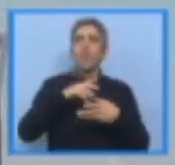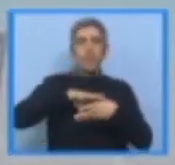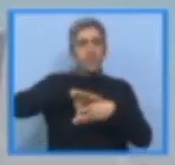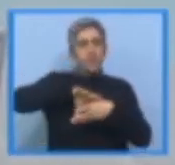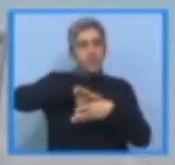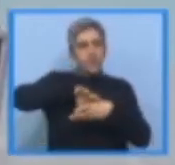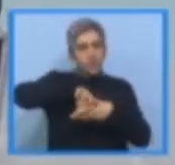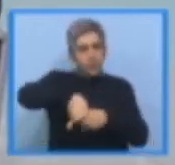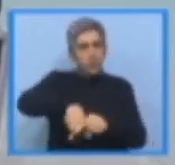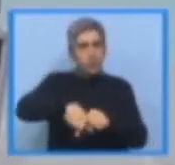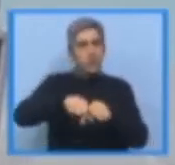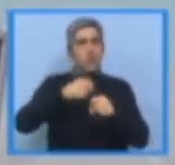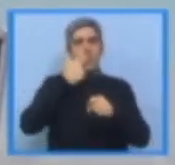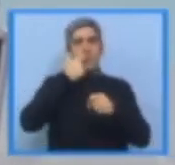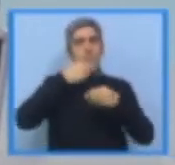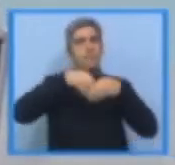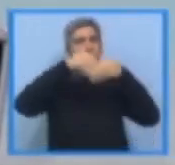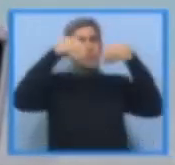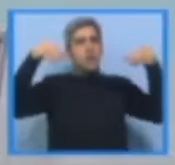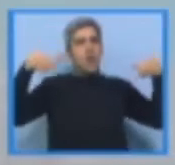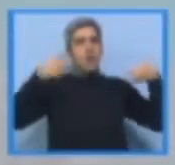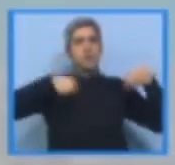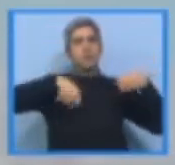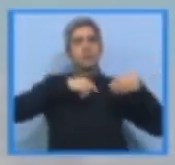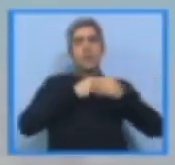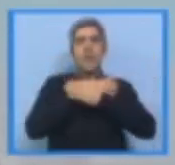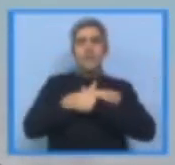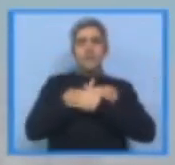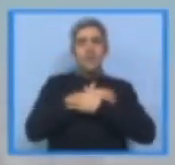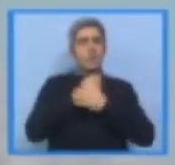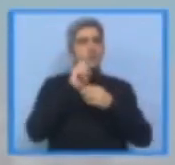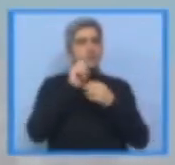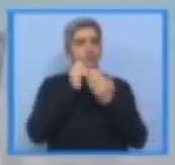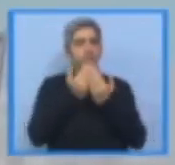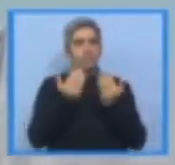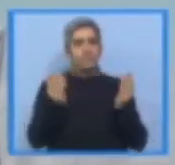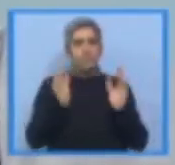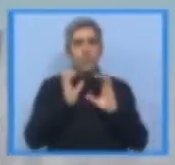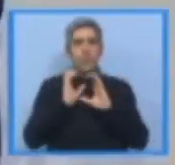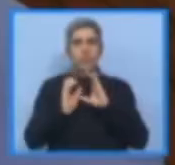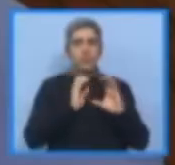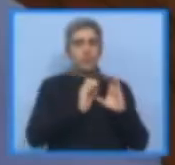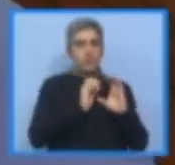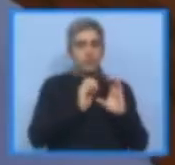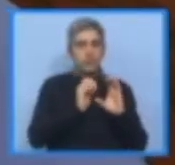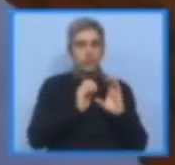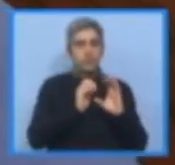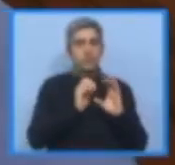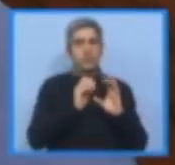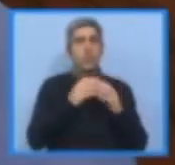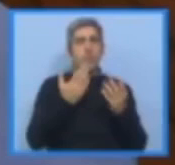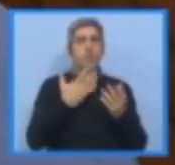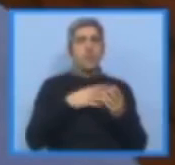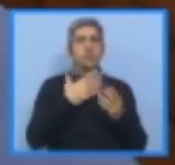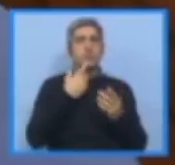destruir a muralha do conforto dos nossos amigos e do nosso circuito de comunicação. Ou seja, com as redes